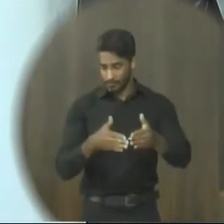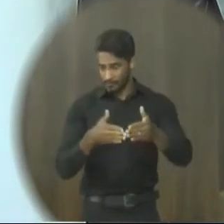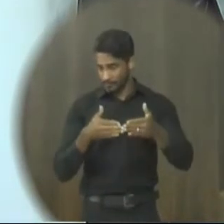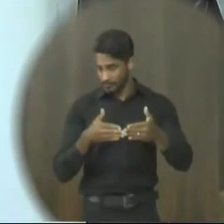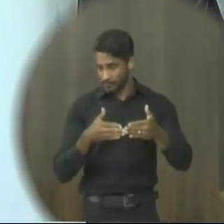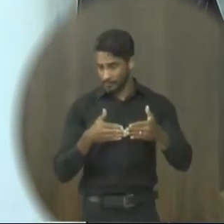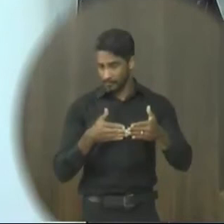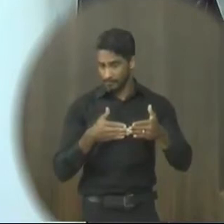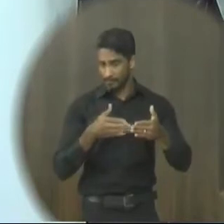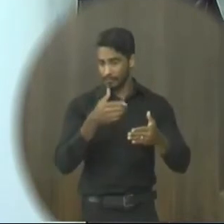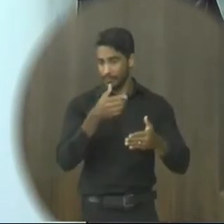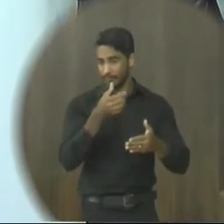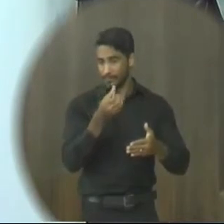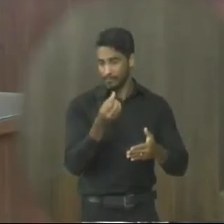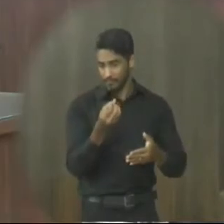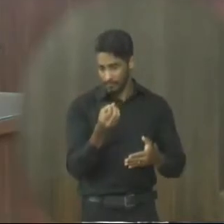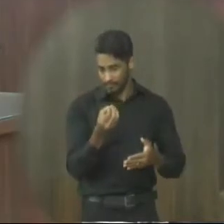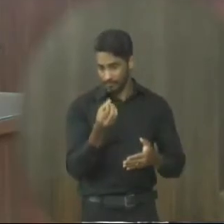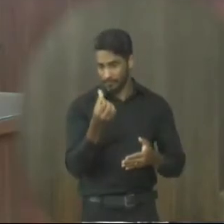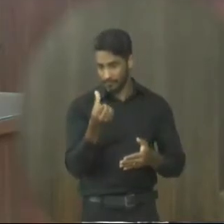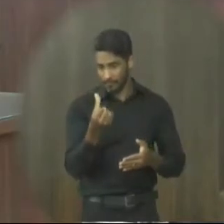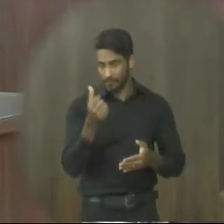Requerimento